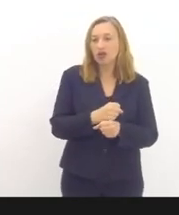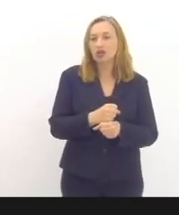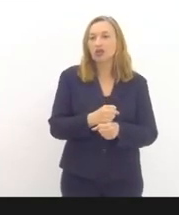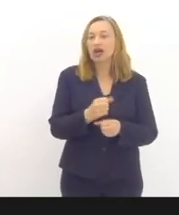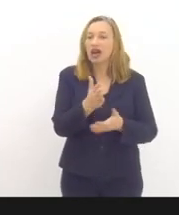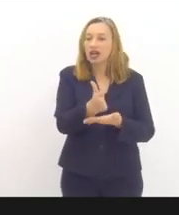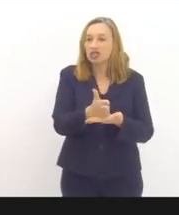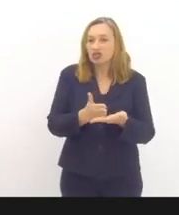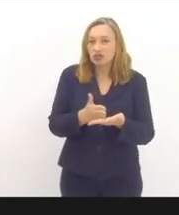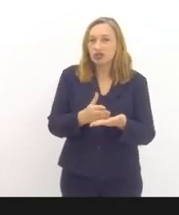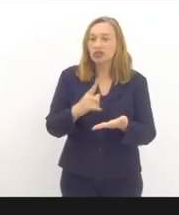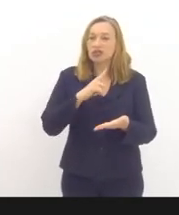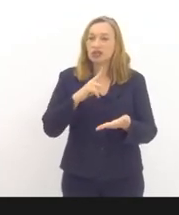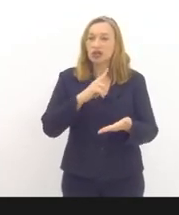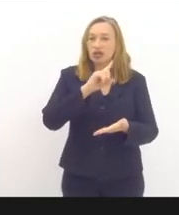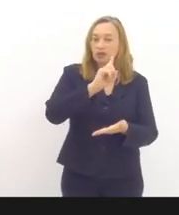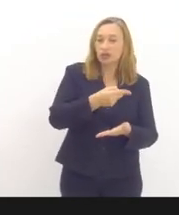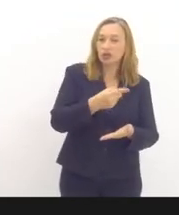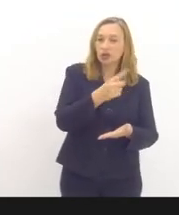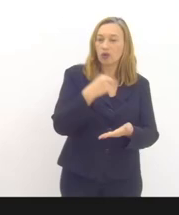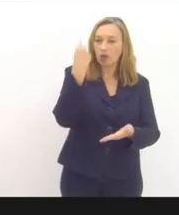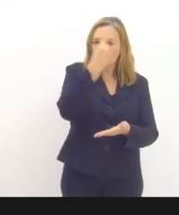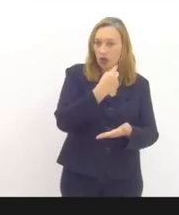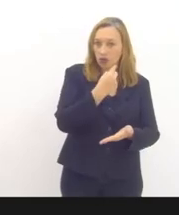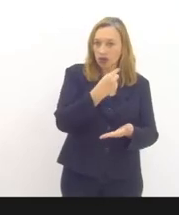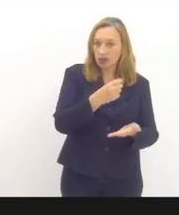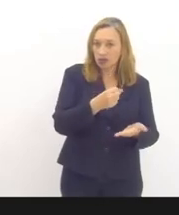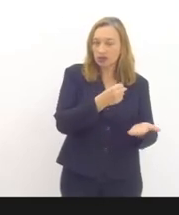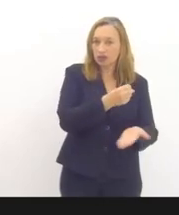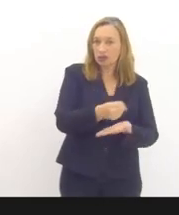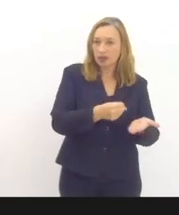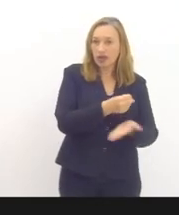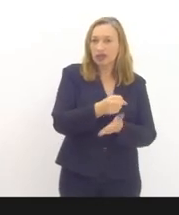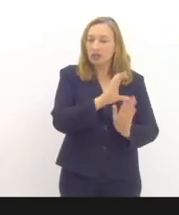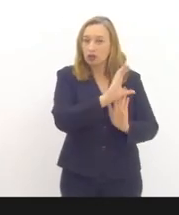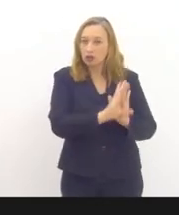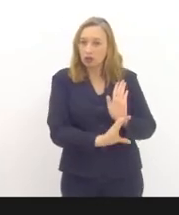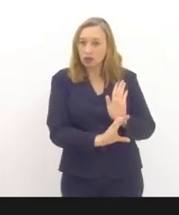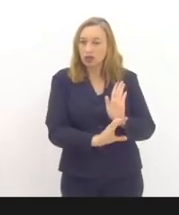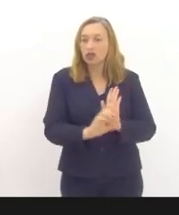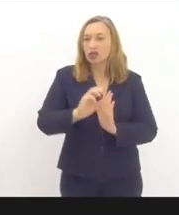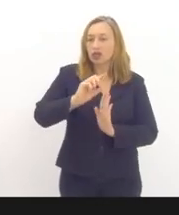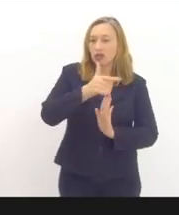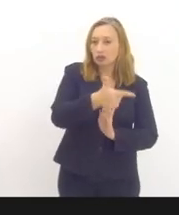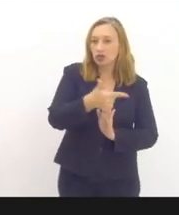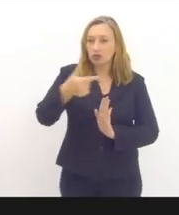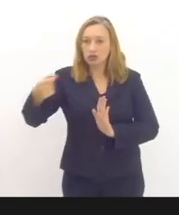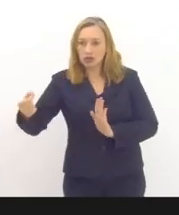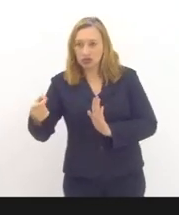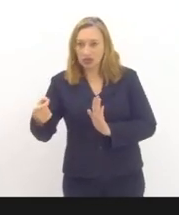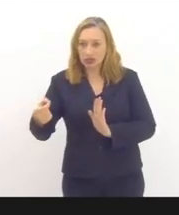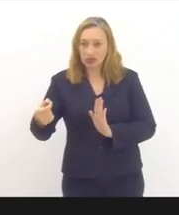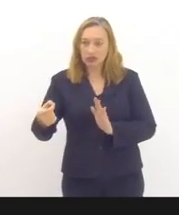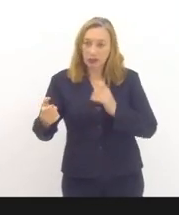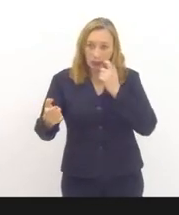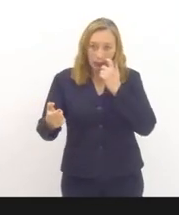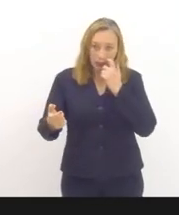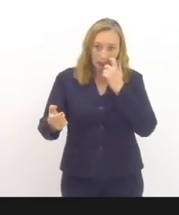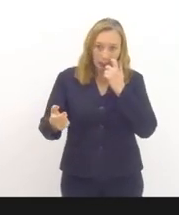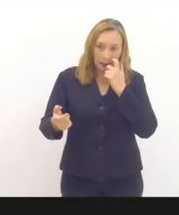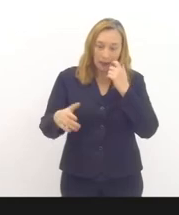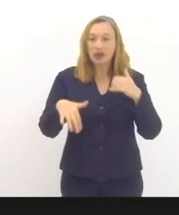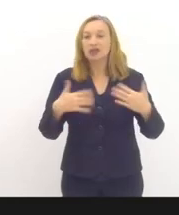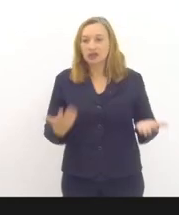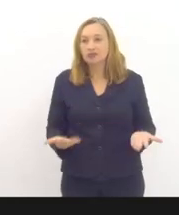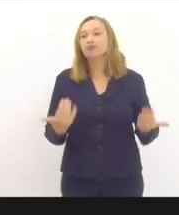de termos 1.800 horas de componentes aí da base nacional como curricular e 1.200 para os itinerários. Então, a gente